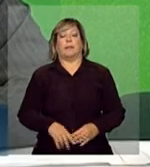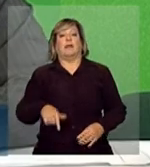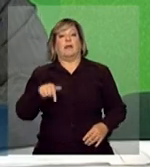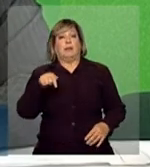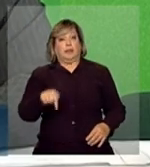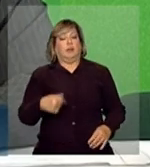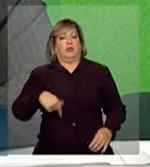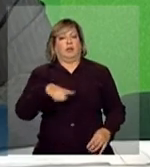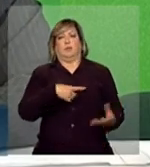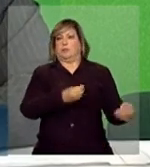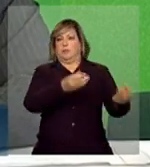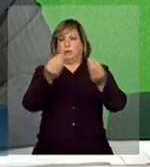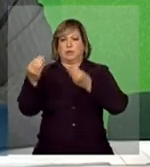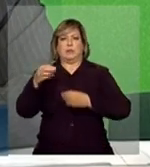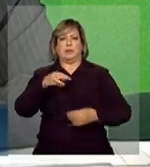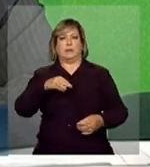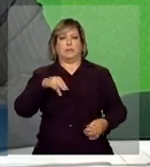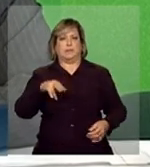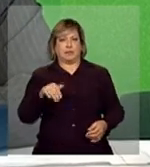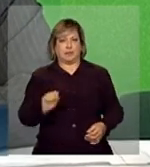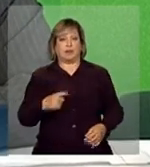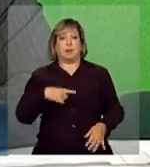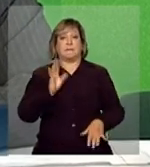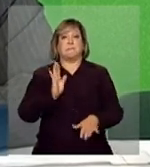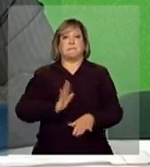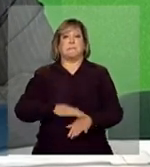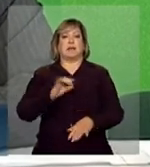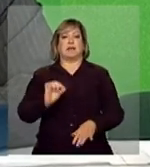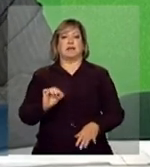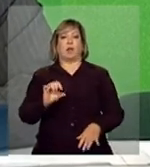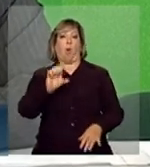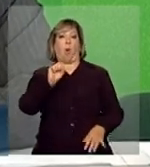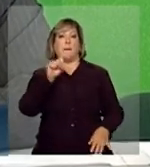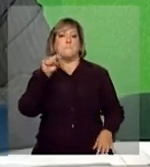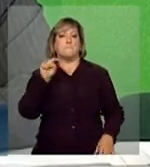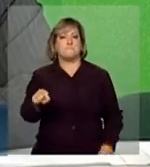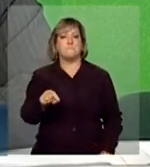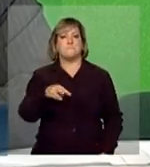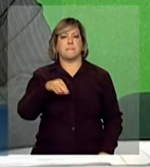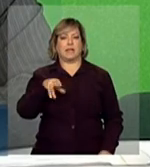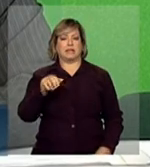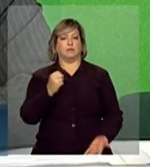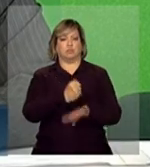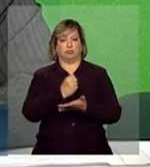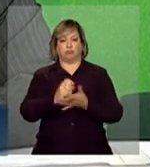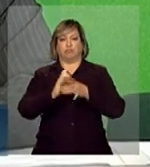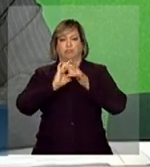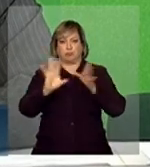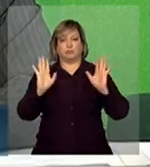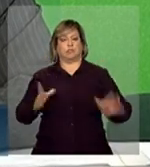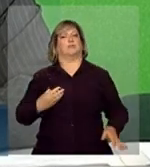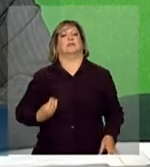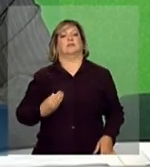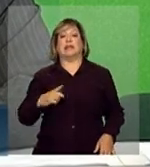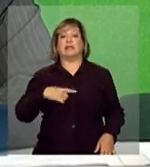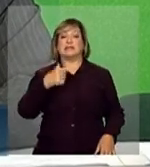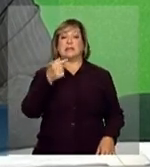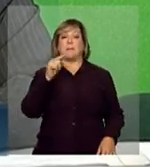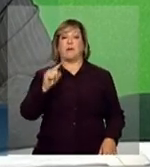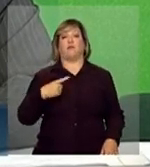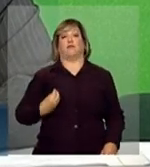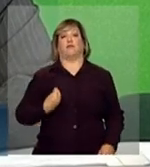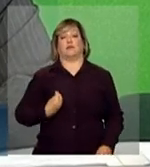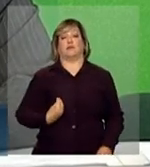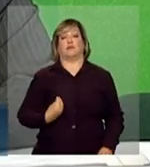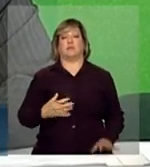ministro, não sei, não lembro exatamente, nós temos mais de 8 mil minas autorizadas no Brasil e só tem em torno de 7 mil funcionando.